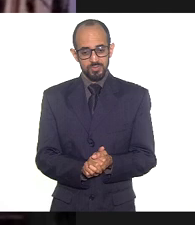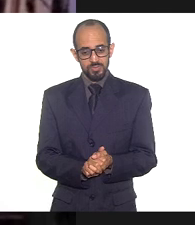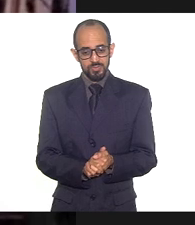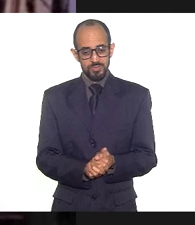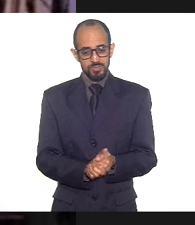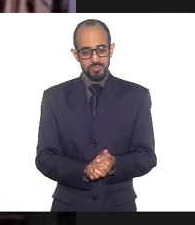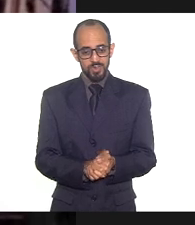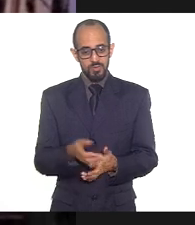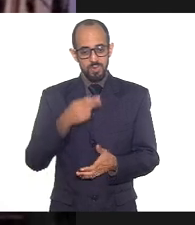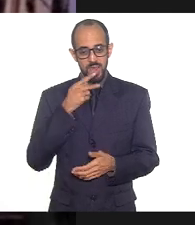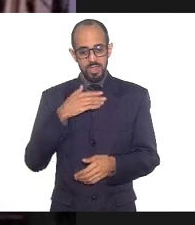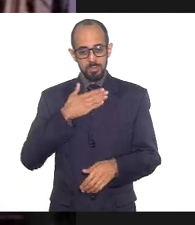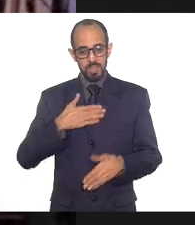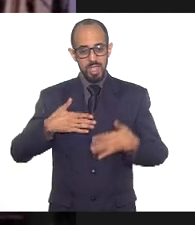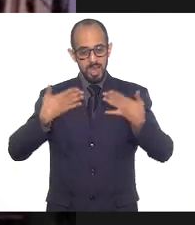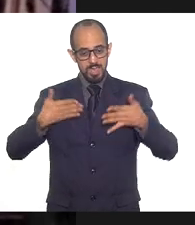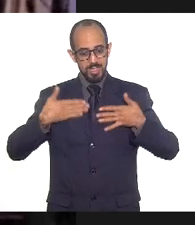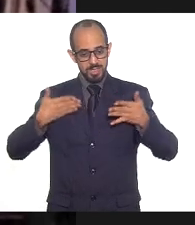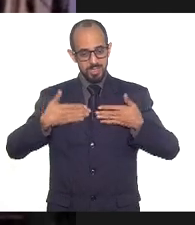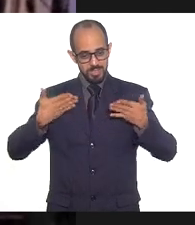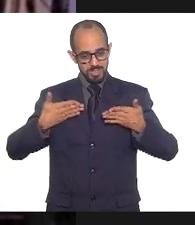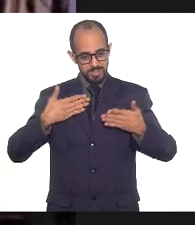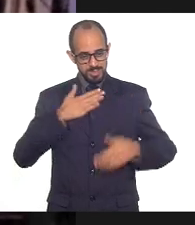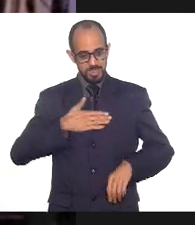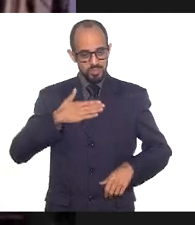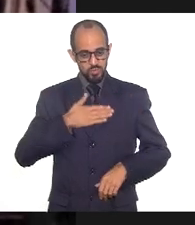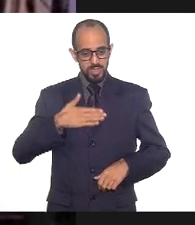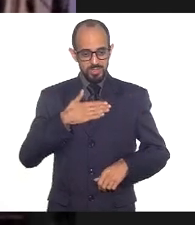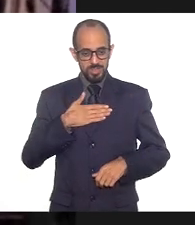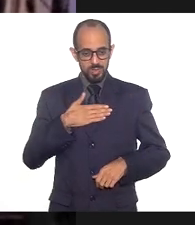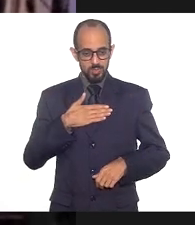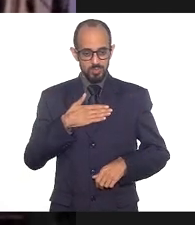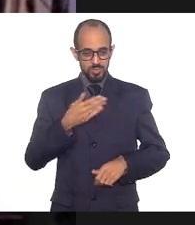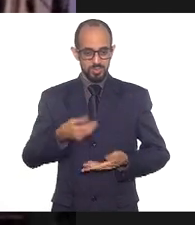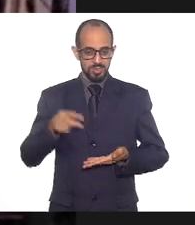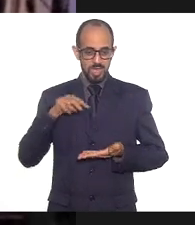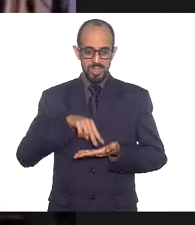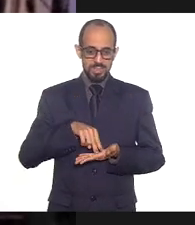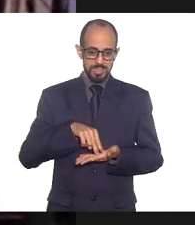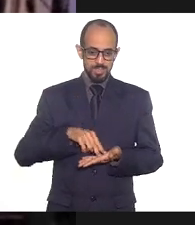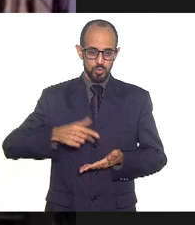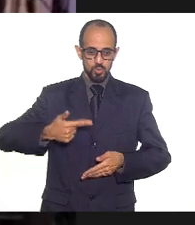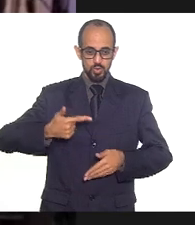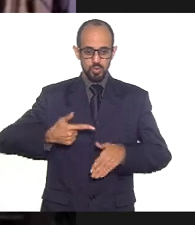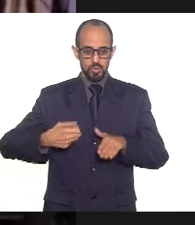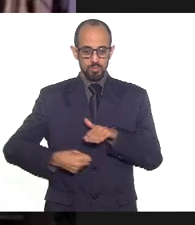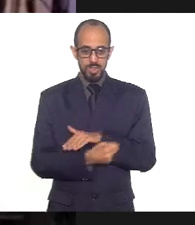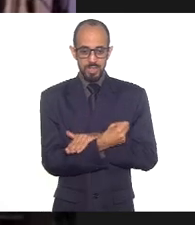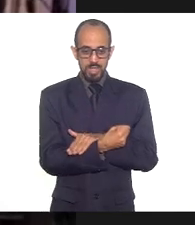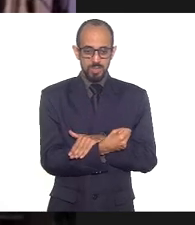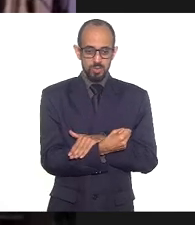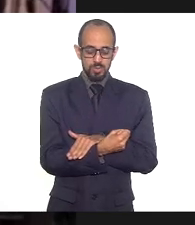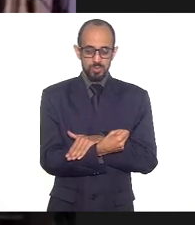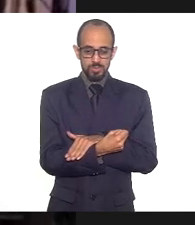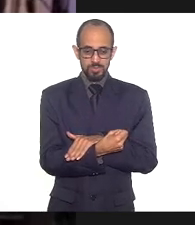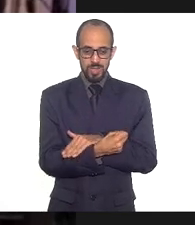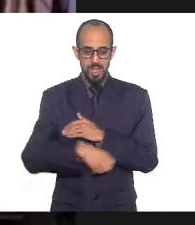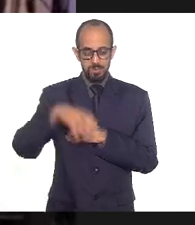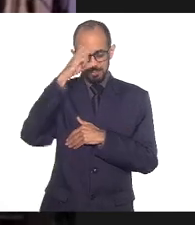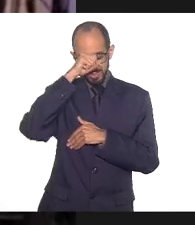da minha alegria e satisfação de poder estar aqui no segundo mandato é